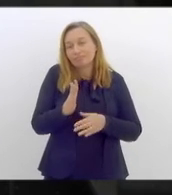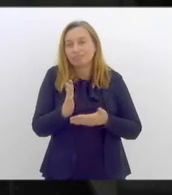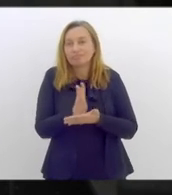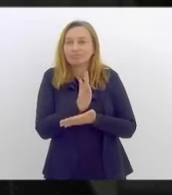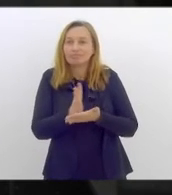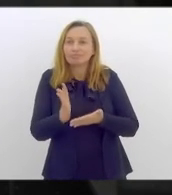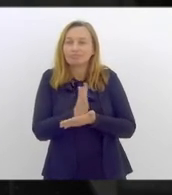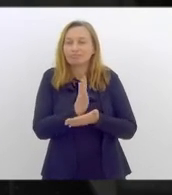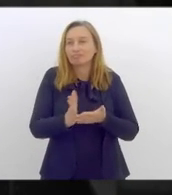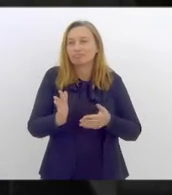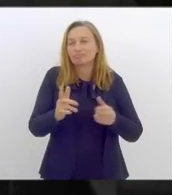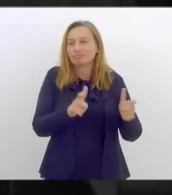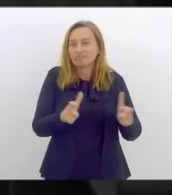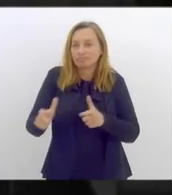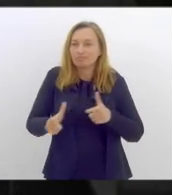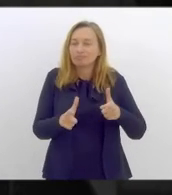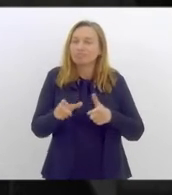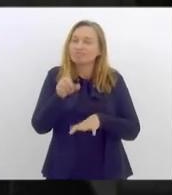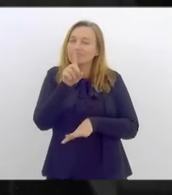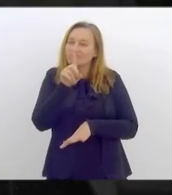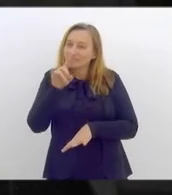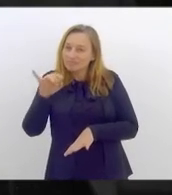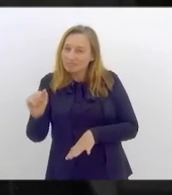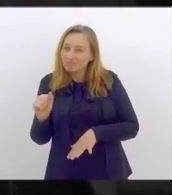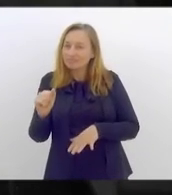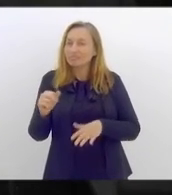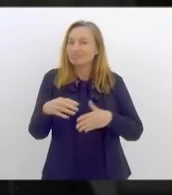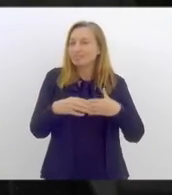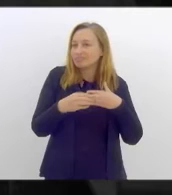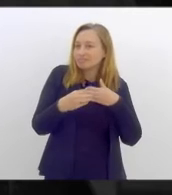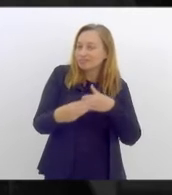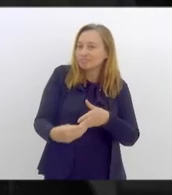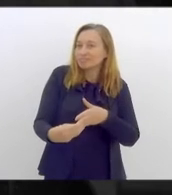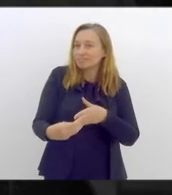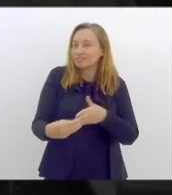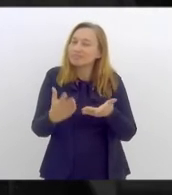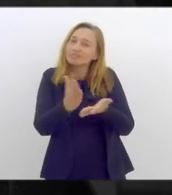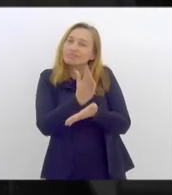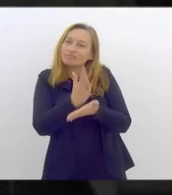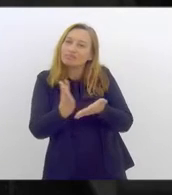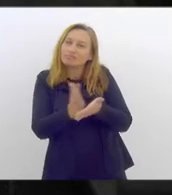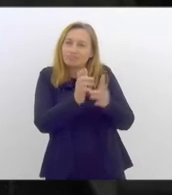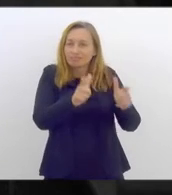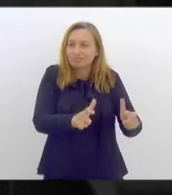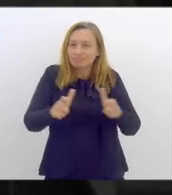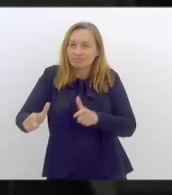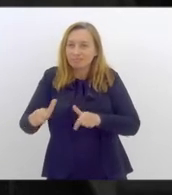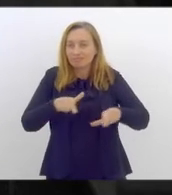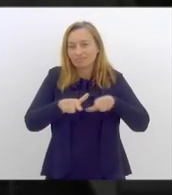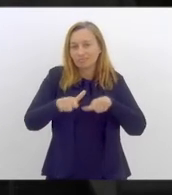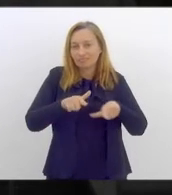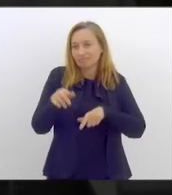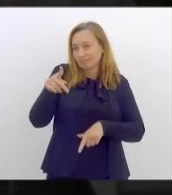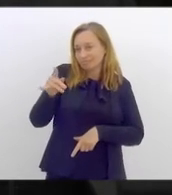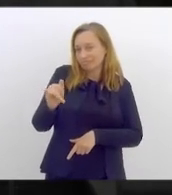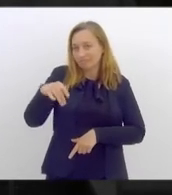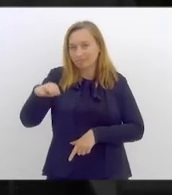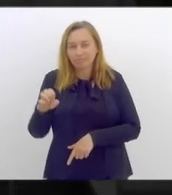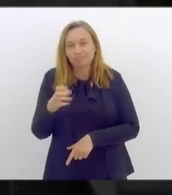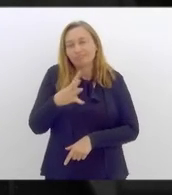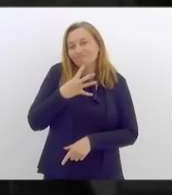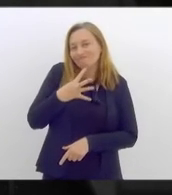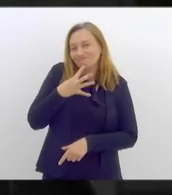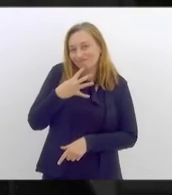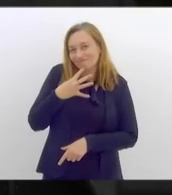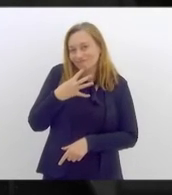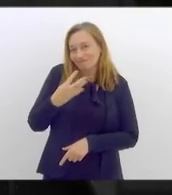dia as crianças sejam levadas algumas vezes ao local de trabalho de seus pais e mães para conhecer